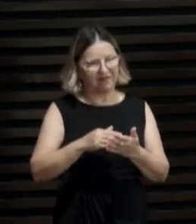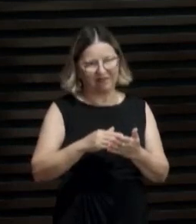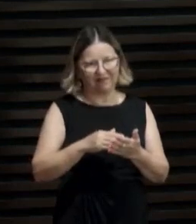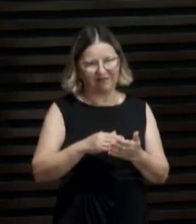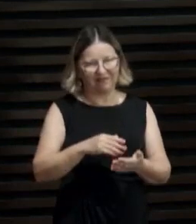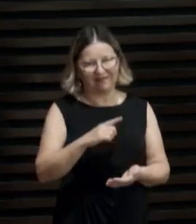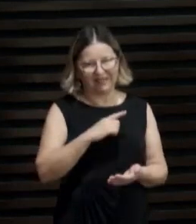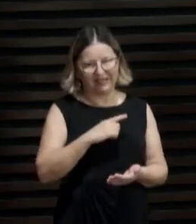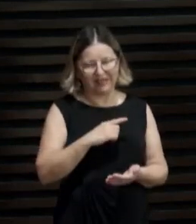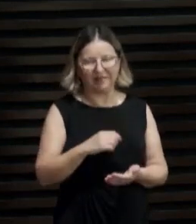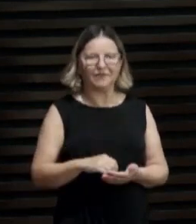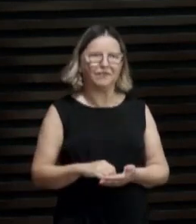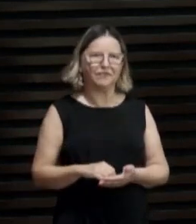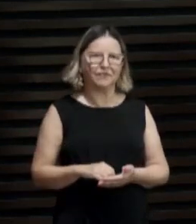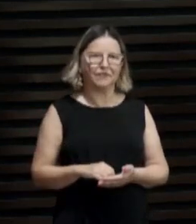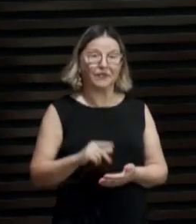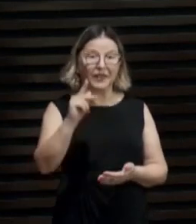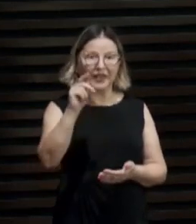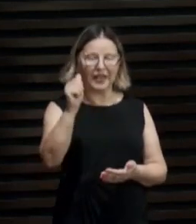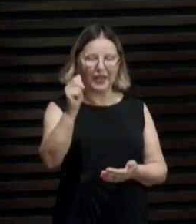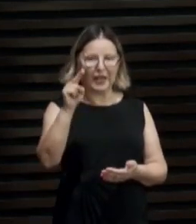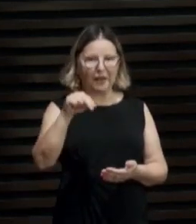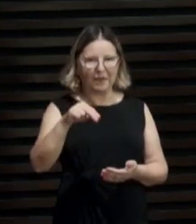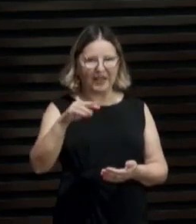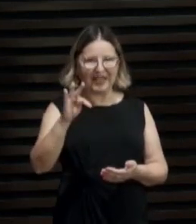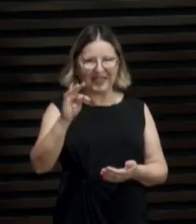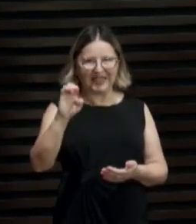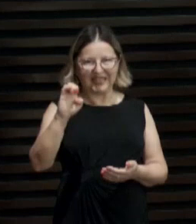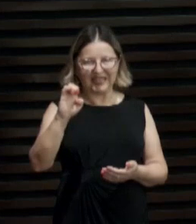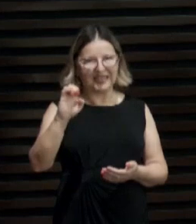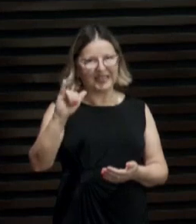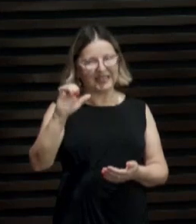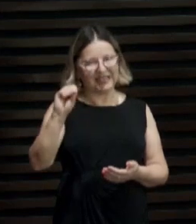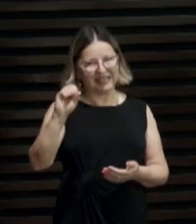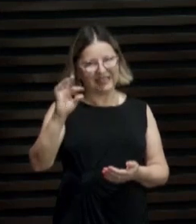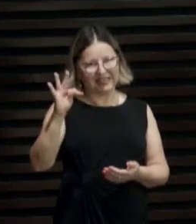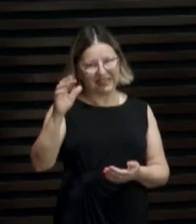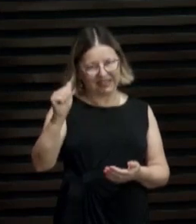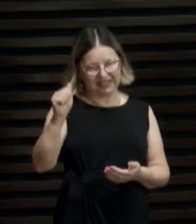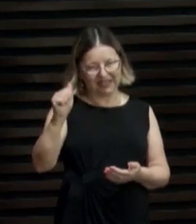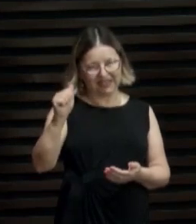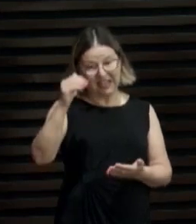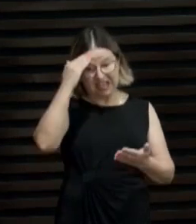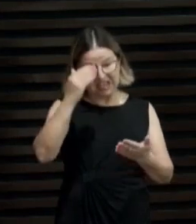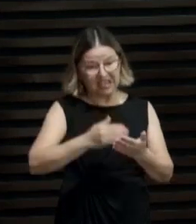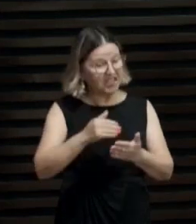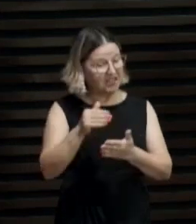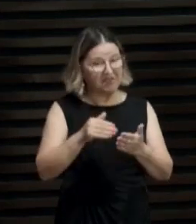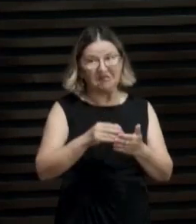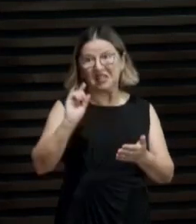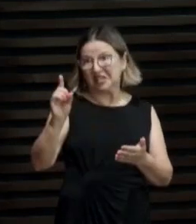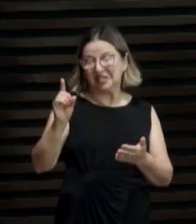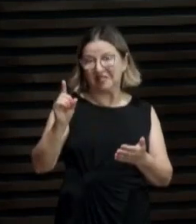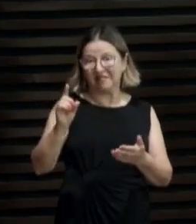crer. Então, panteísta crê que tudo é Deus. Por isso a gente vê gente abraçando árvore, né?